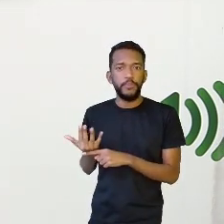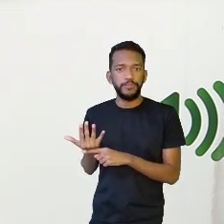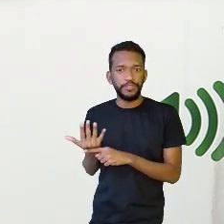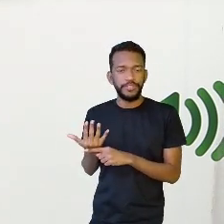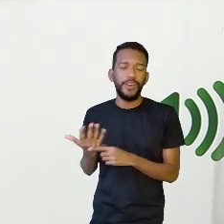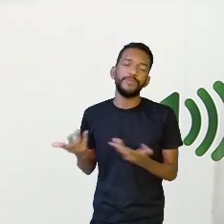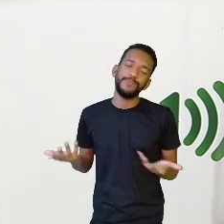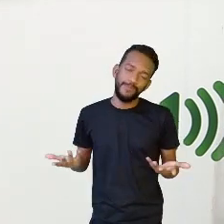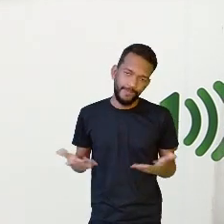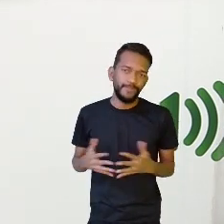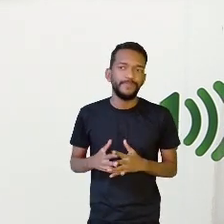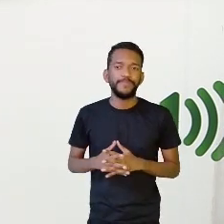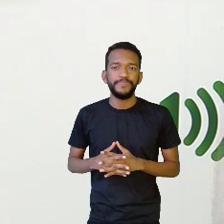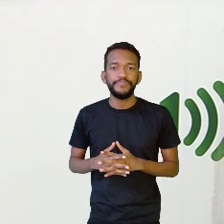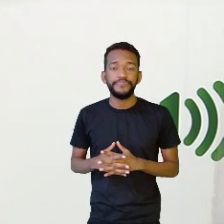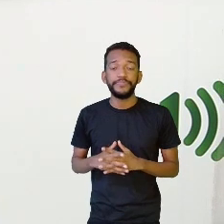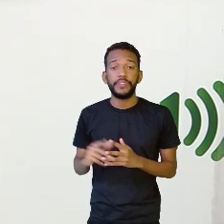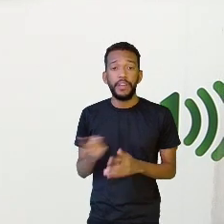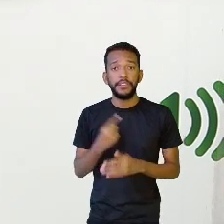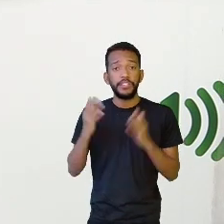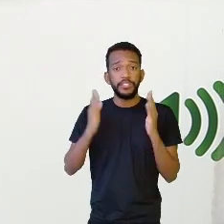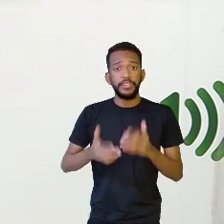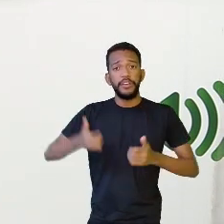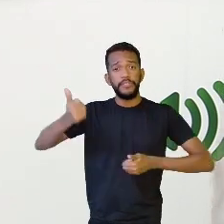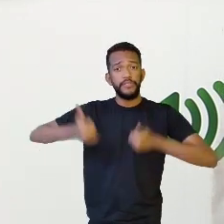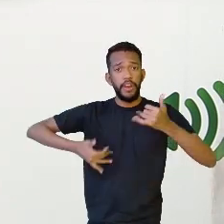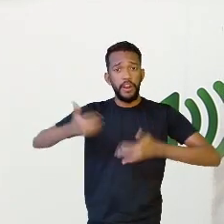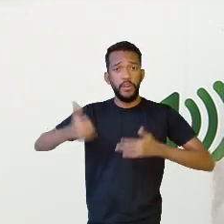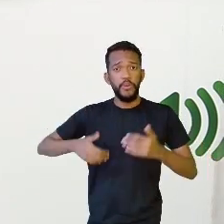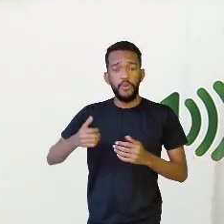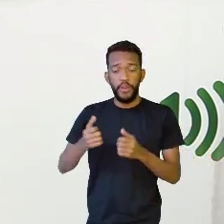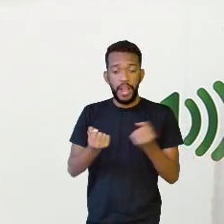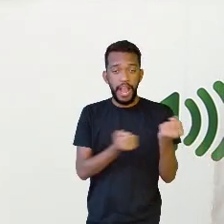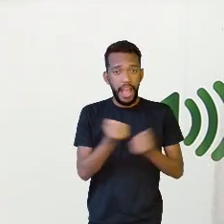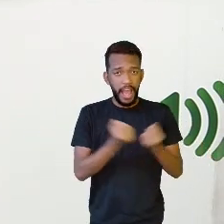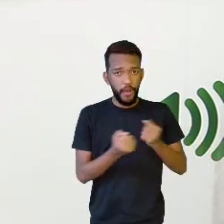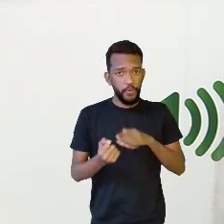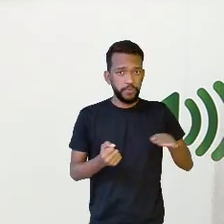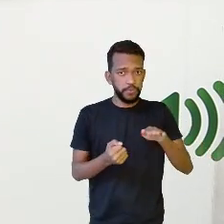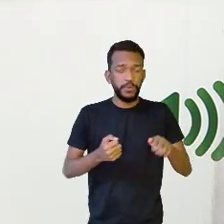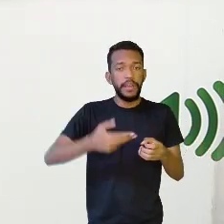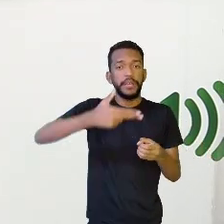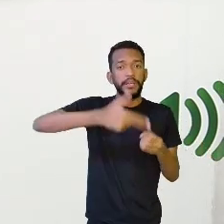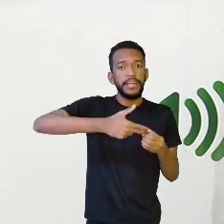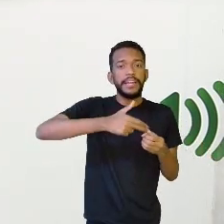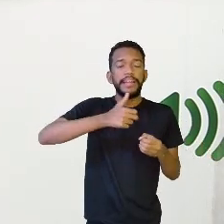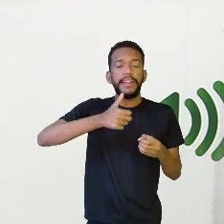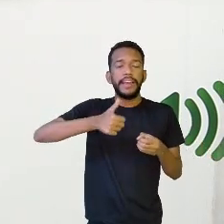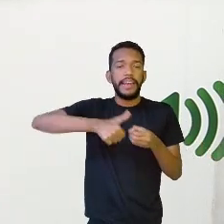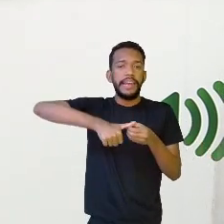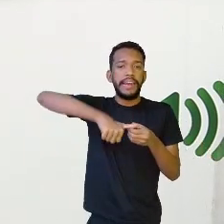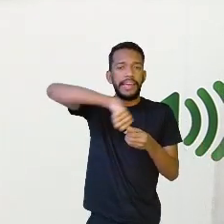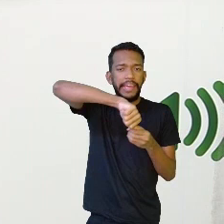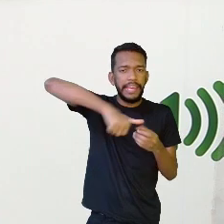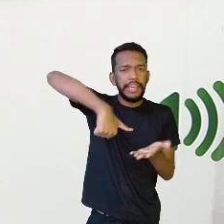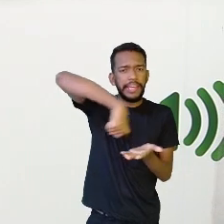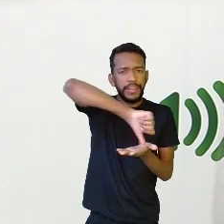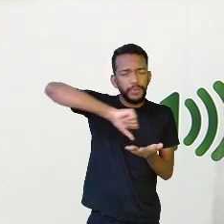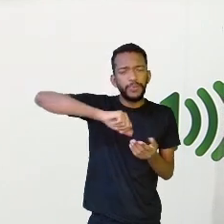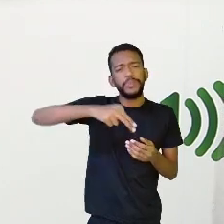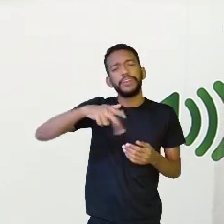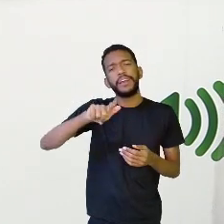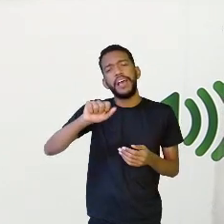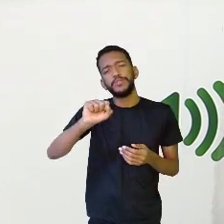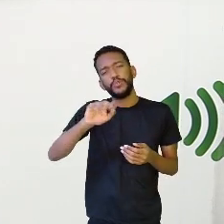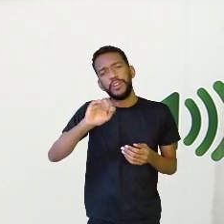é, falamos que o automóvel trabalha com combustível líquido, né? Gasolina, etanol